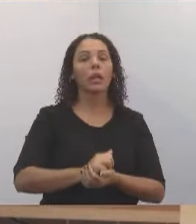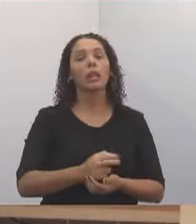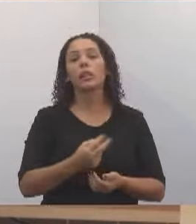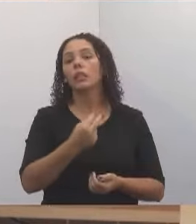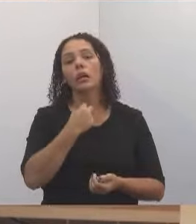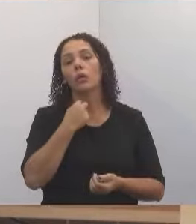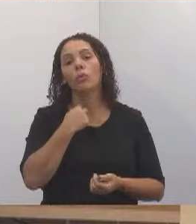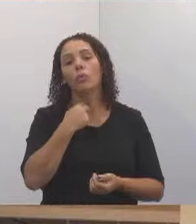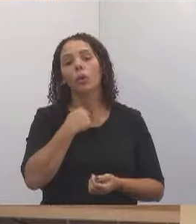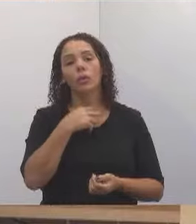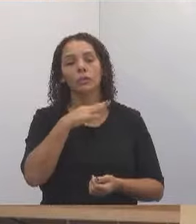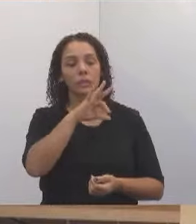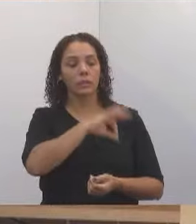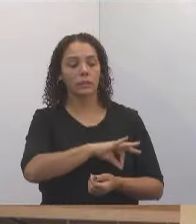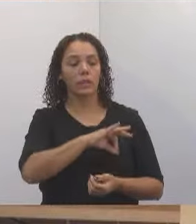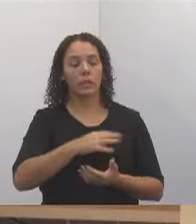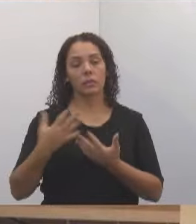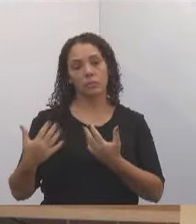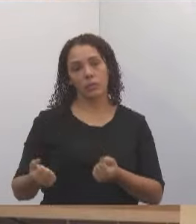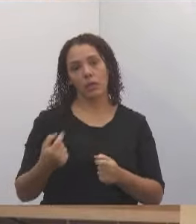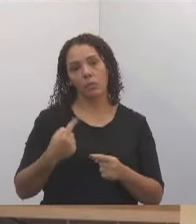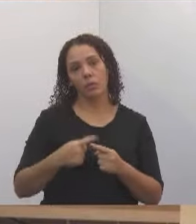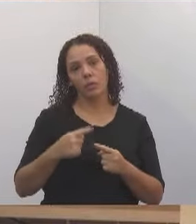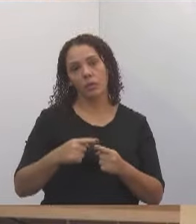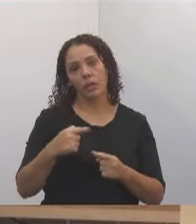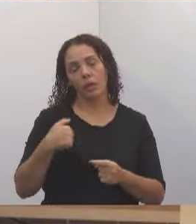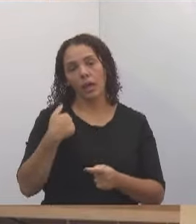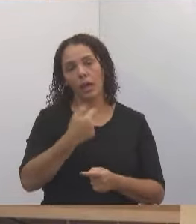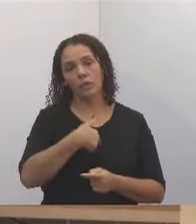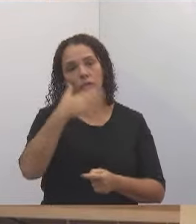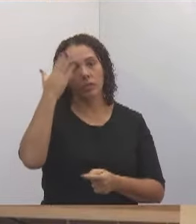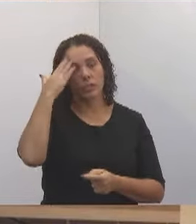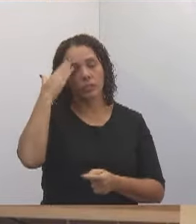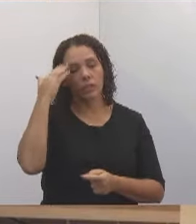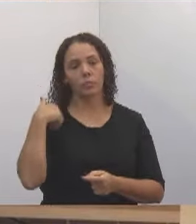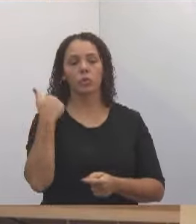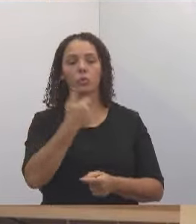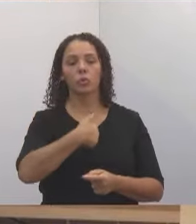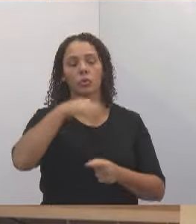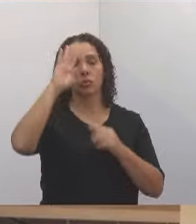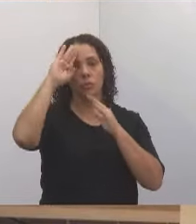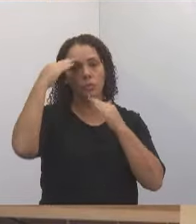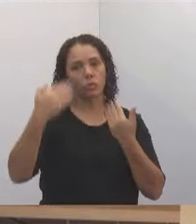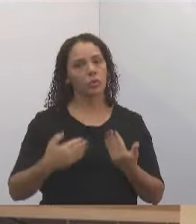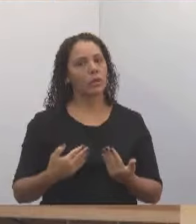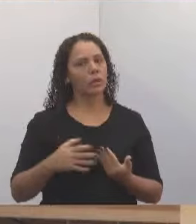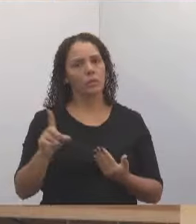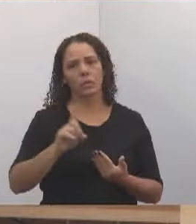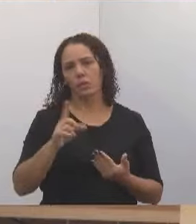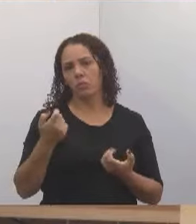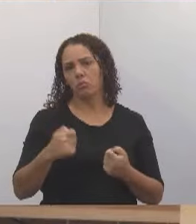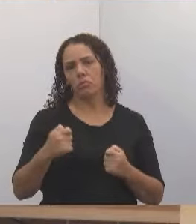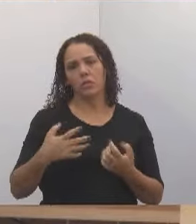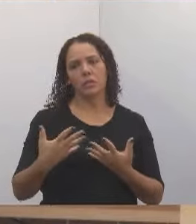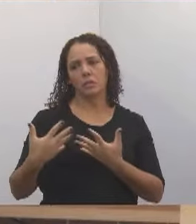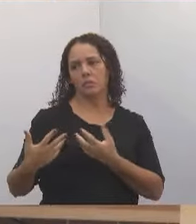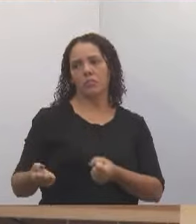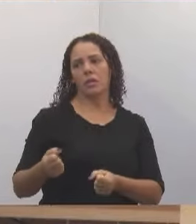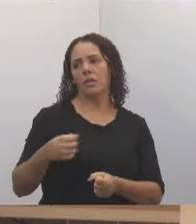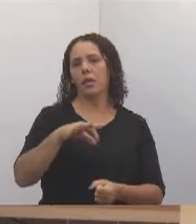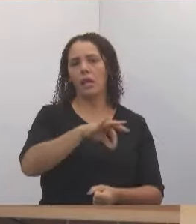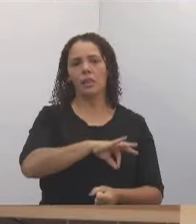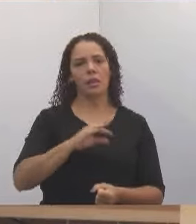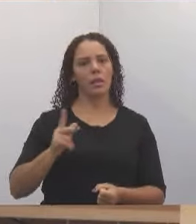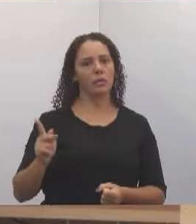aqui, graças a Deus, olhando no olhinho de cada um, a gente sabe da nossa honra, honestidade, que a gente não precisa disso. A gente não